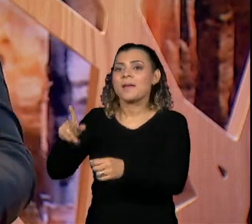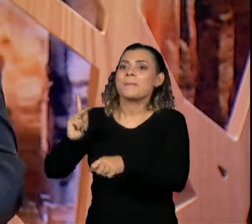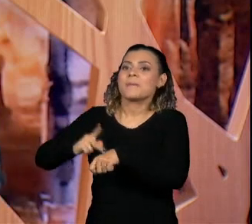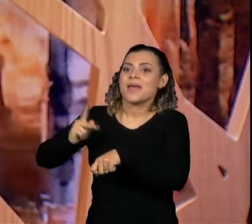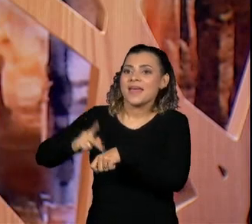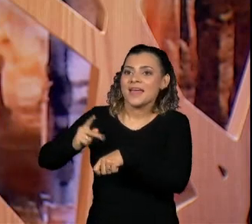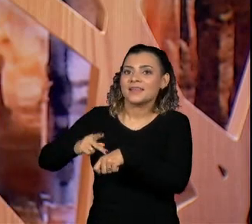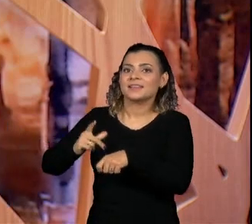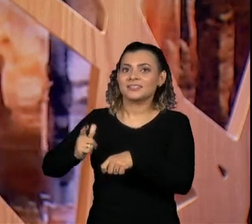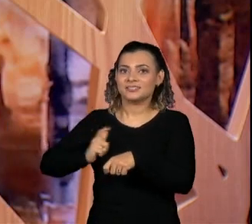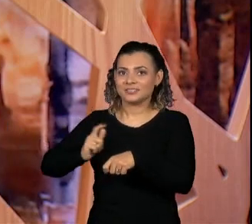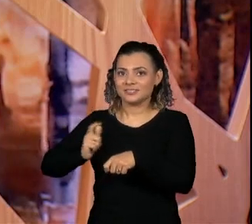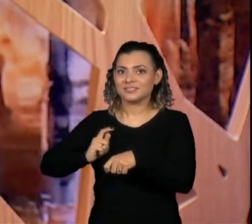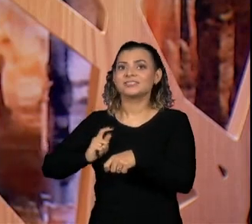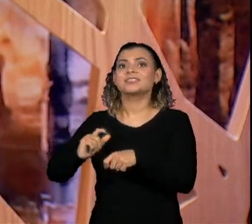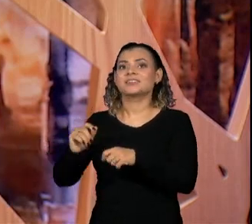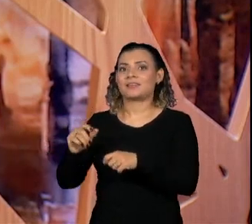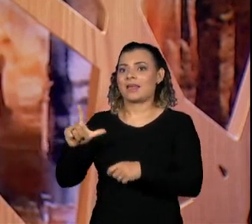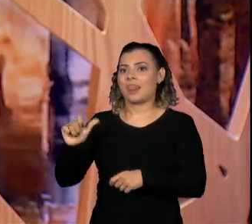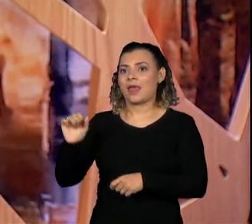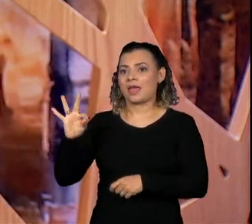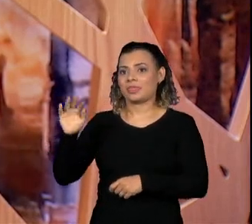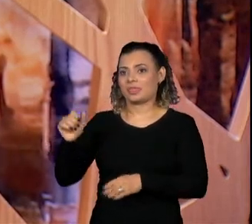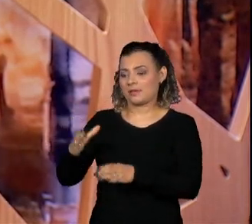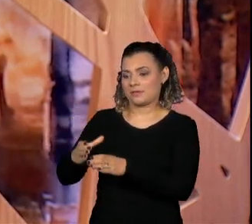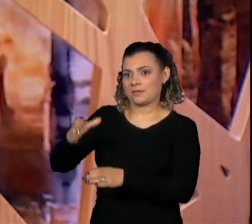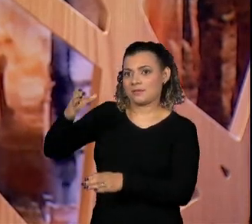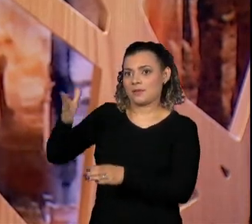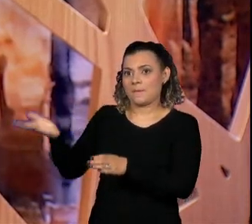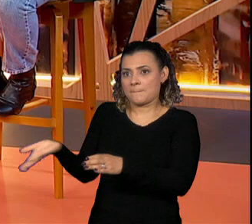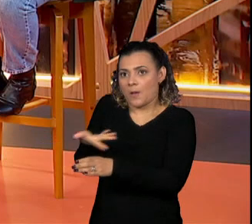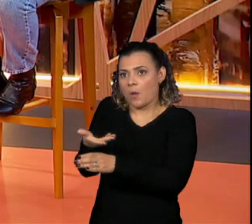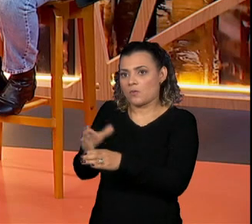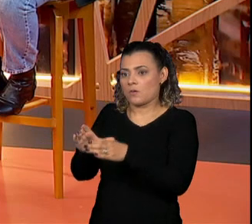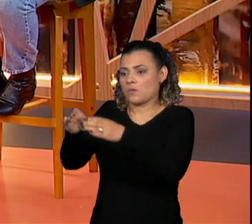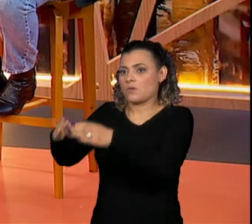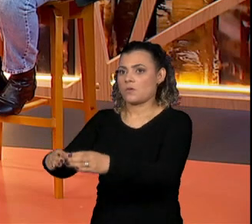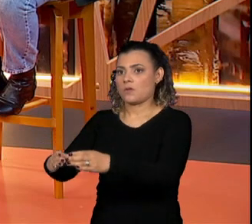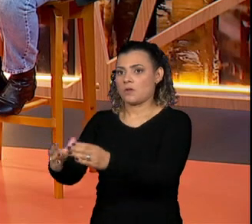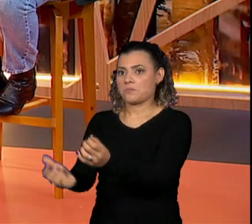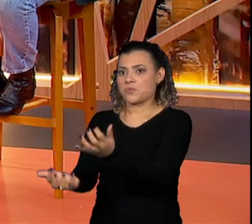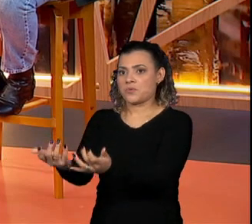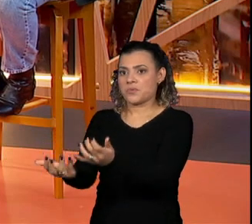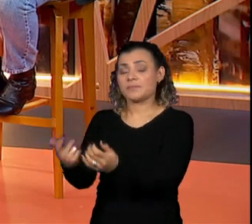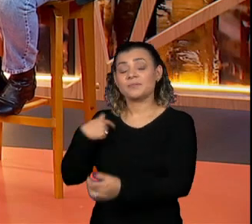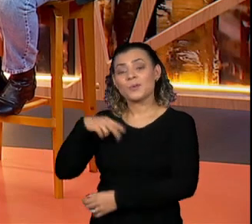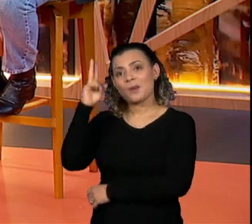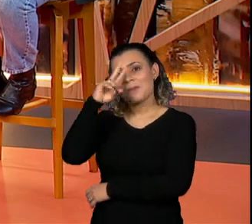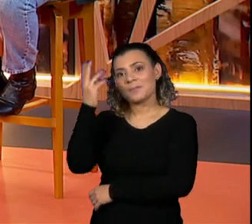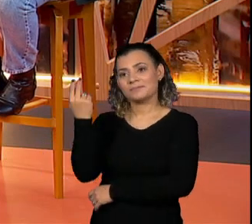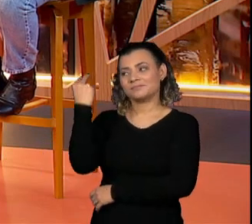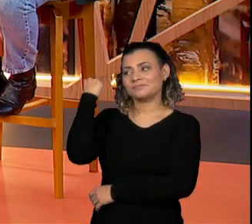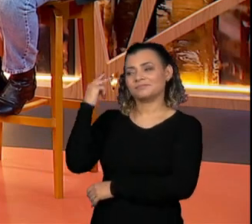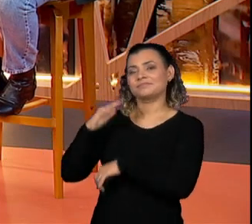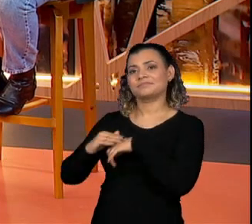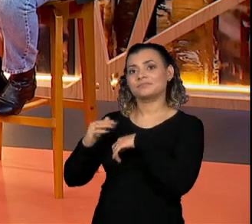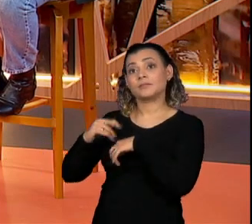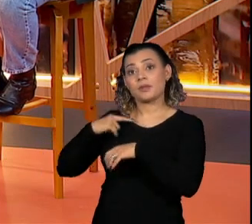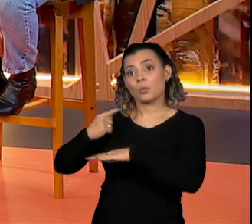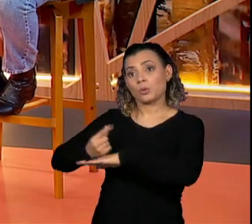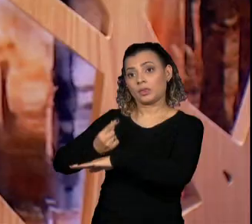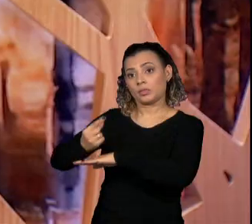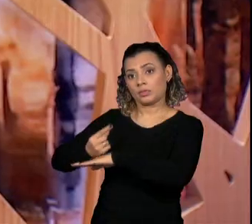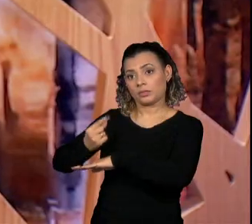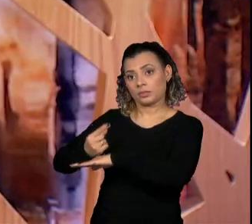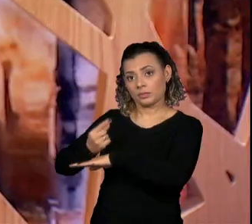tinha a lata que elas cortavam para colocar, então me trouxe muita memória, porque eu sou de Guiné-Bissau,